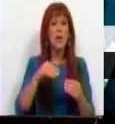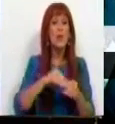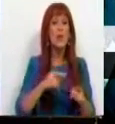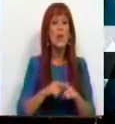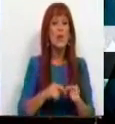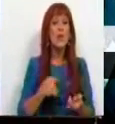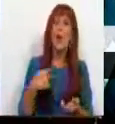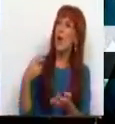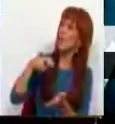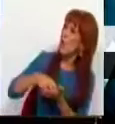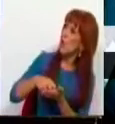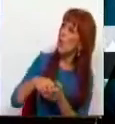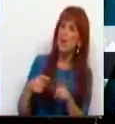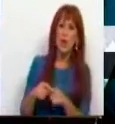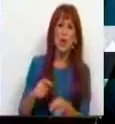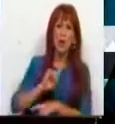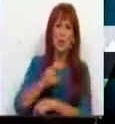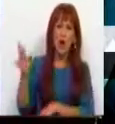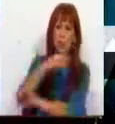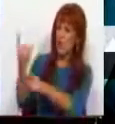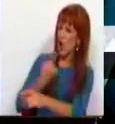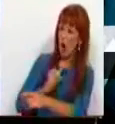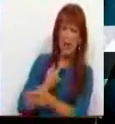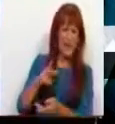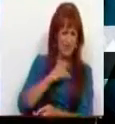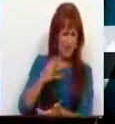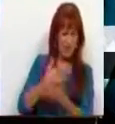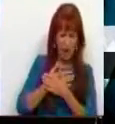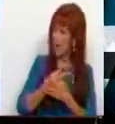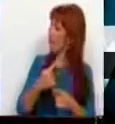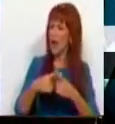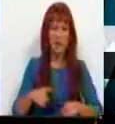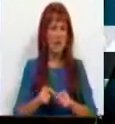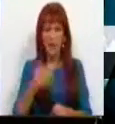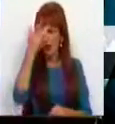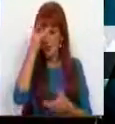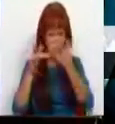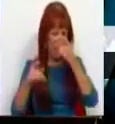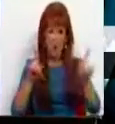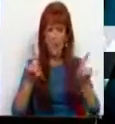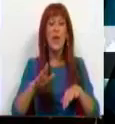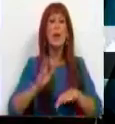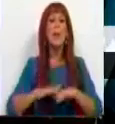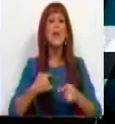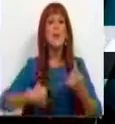nos ajoelharmos perante os poderes europeus. É que essa é a diferença de perspectiva. E por